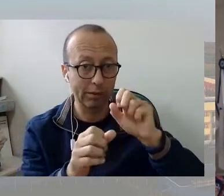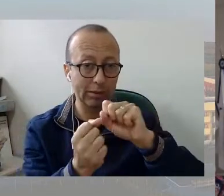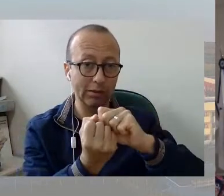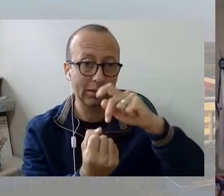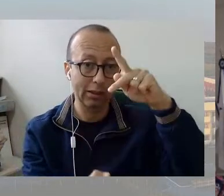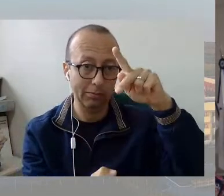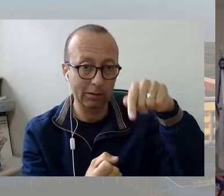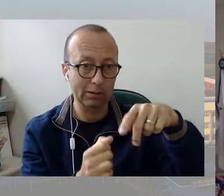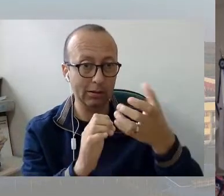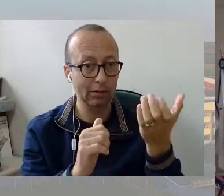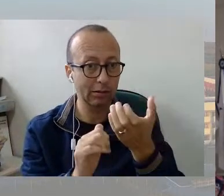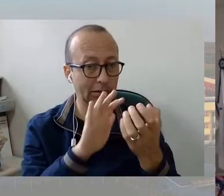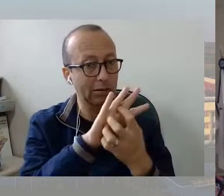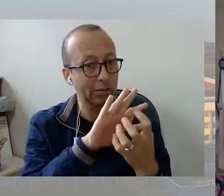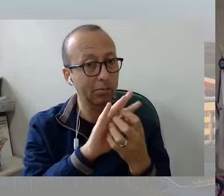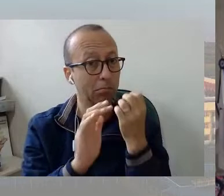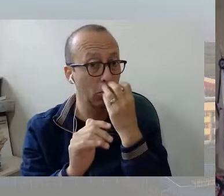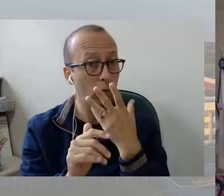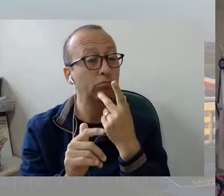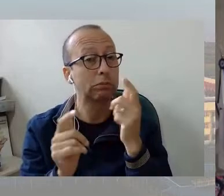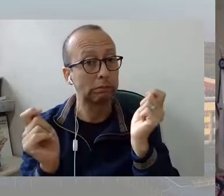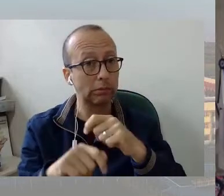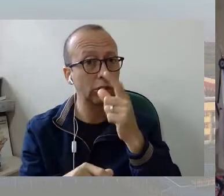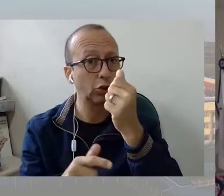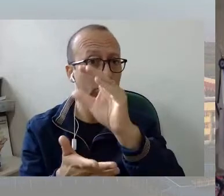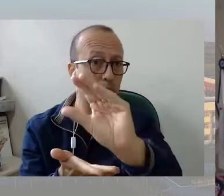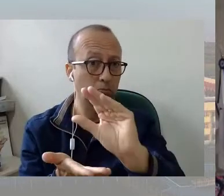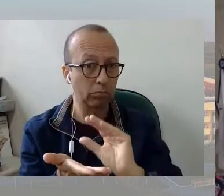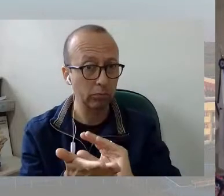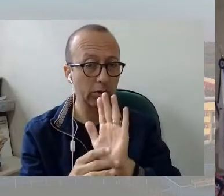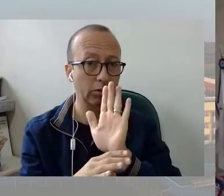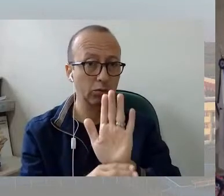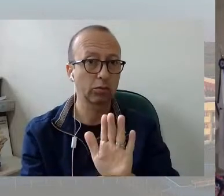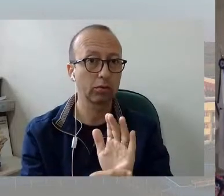muito respeitosa, coloco à disposição o campus Caçapava do Sul, reitor.